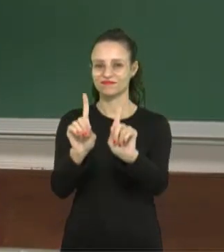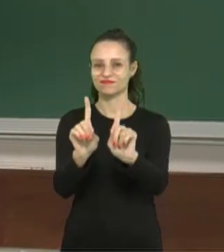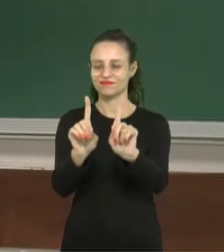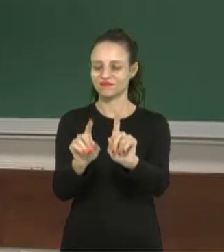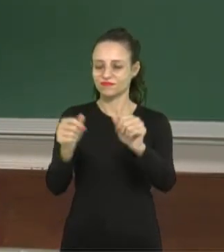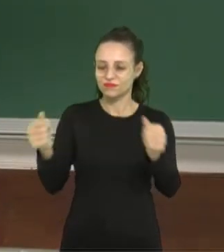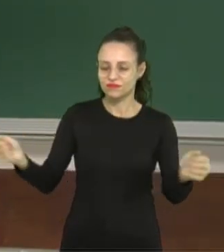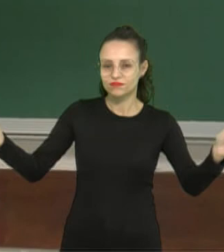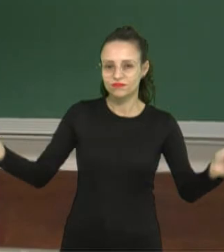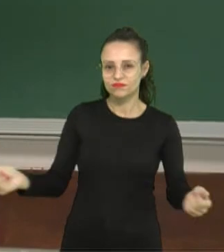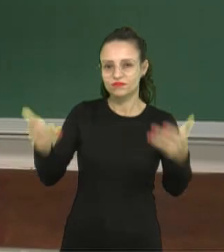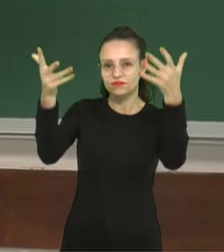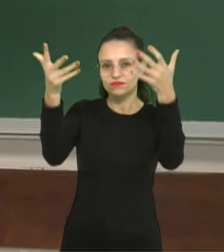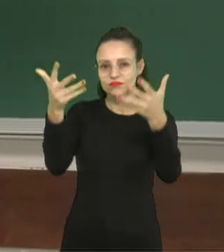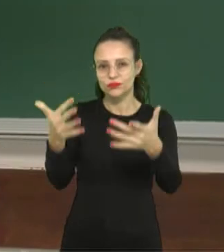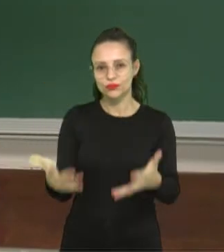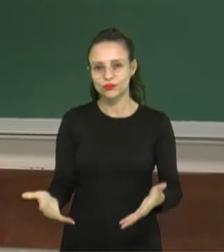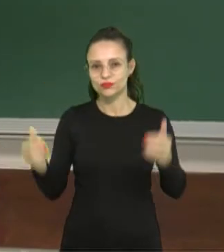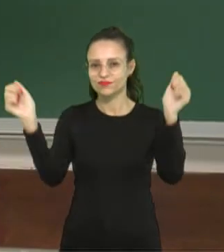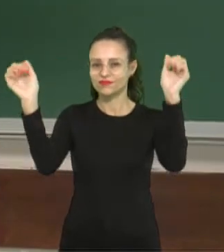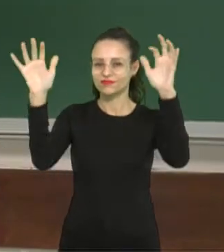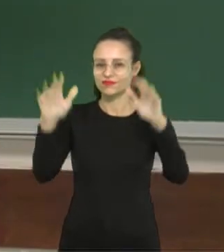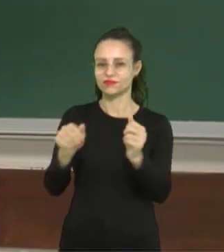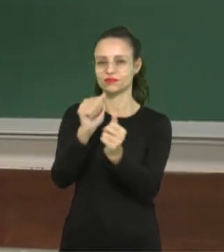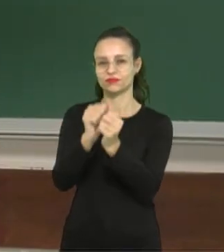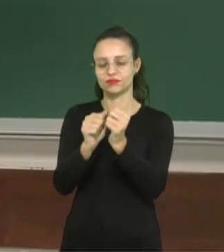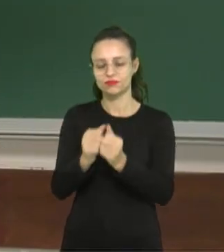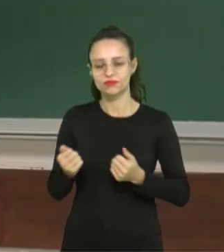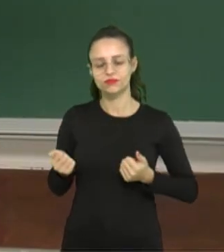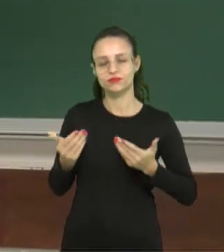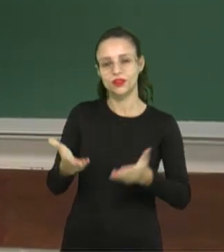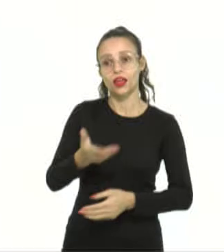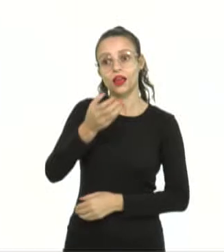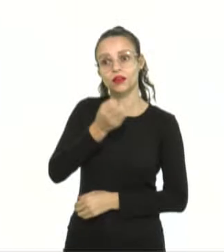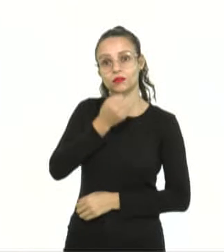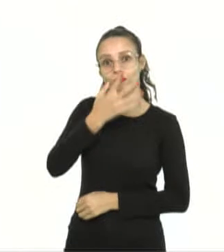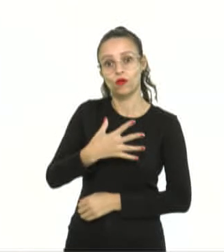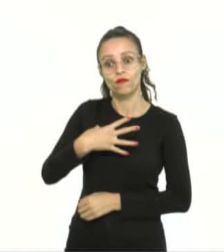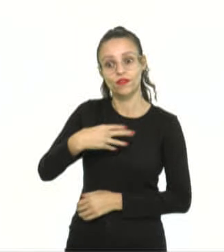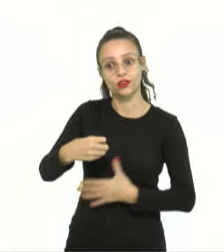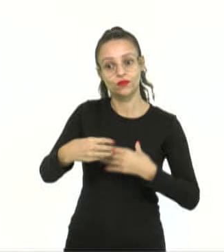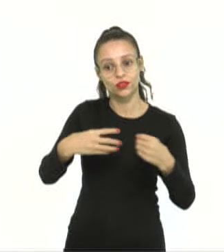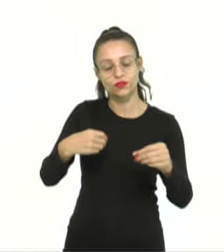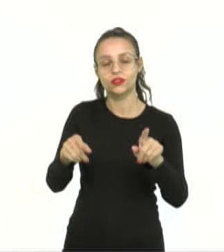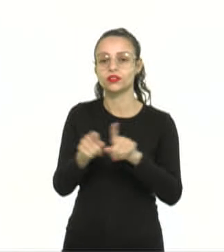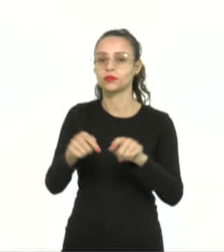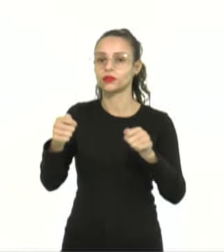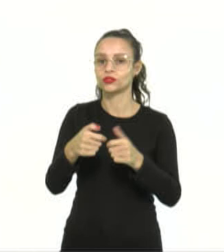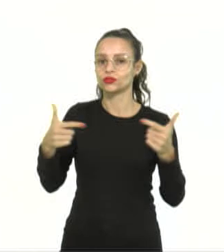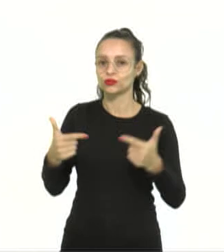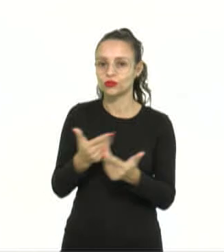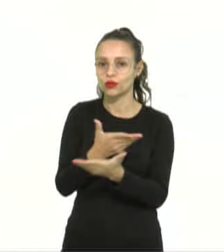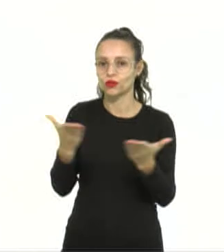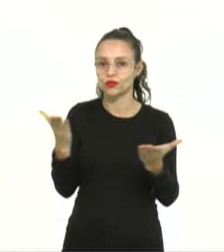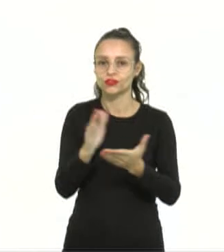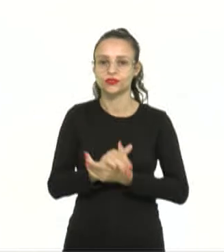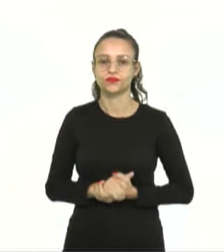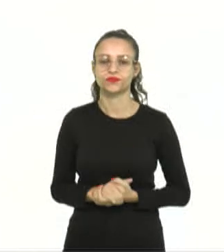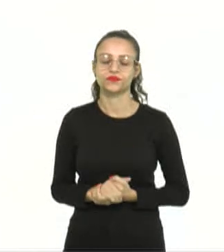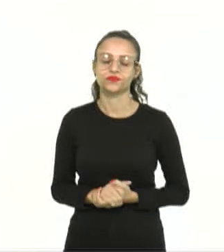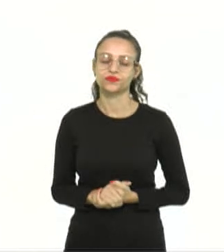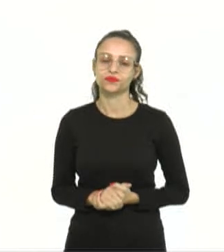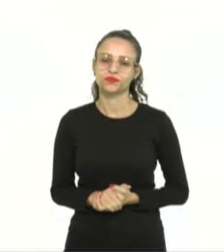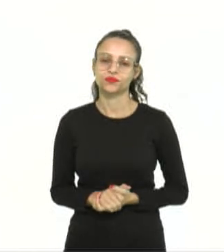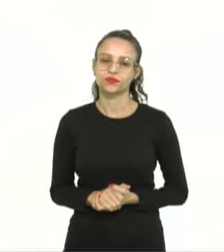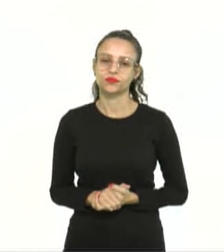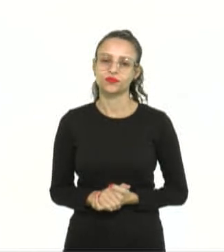muitos filhos, em outra região para que eles tenham uma boa sorte. Marcha nupcial. Quando a